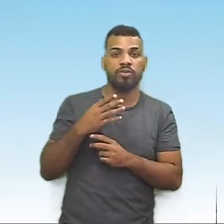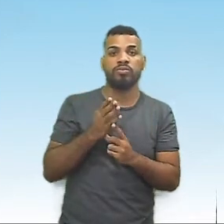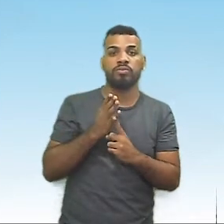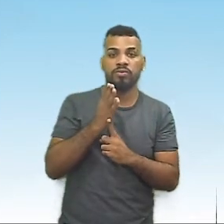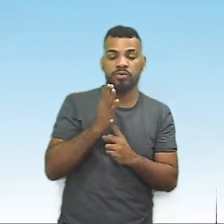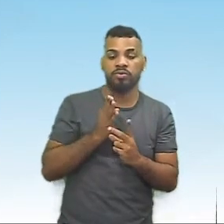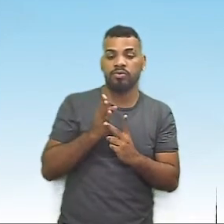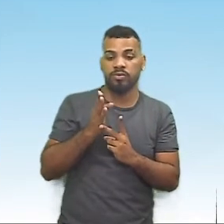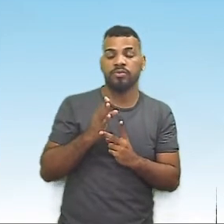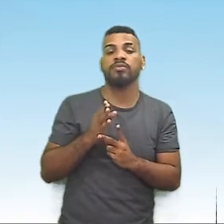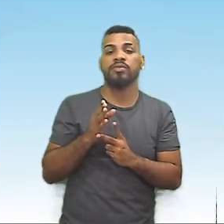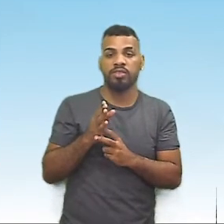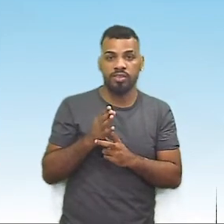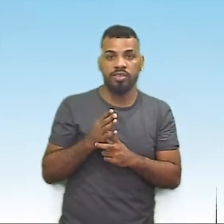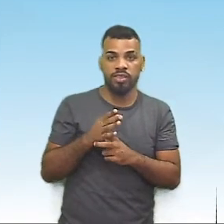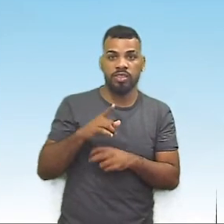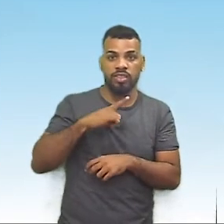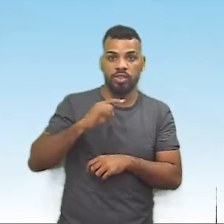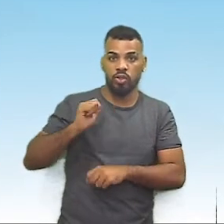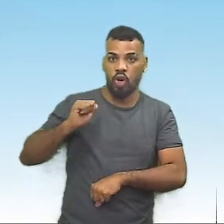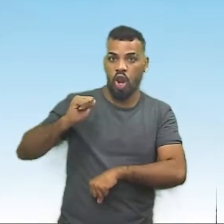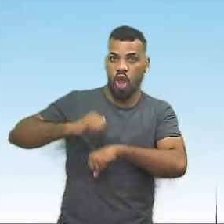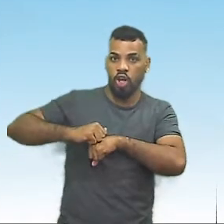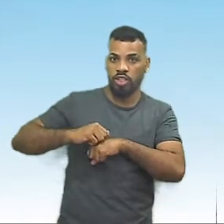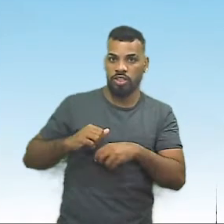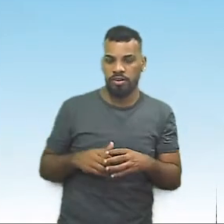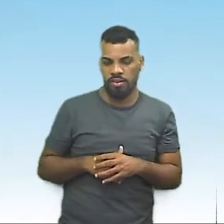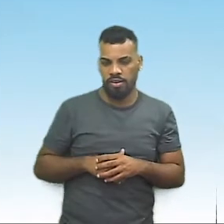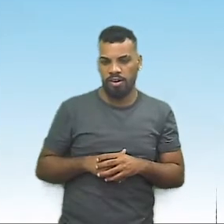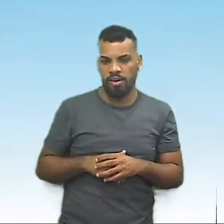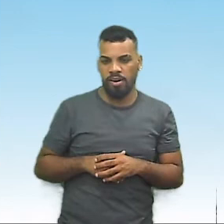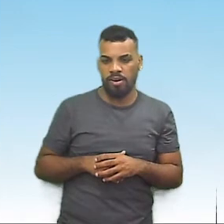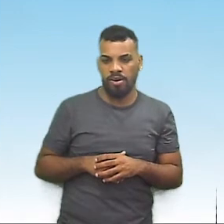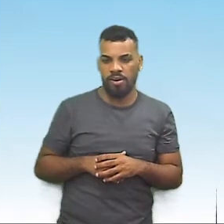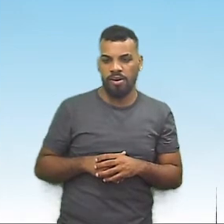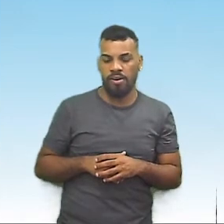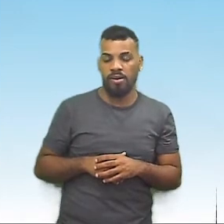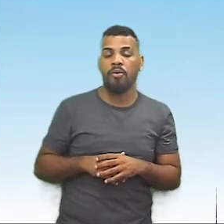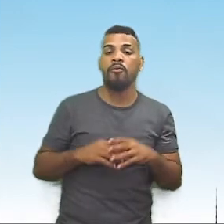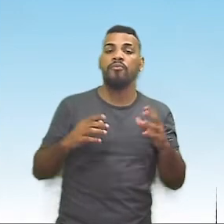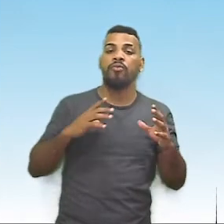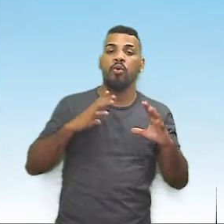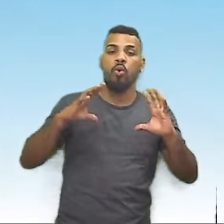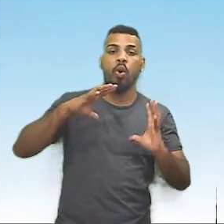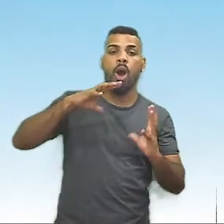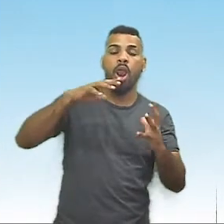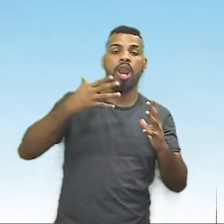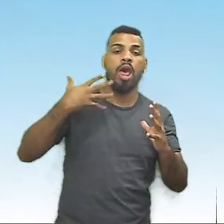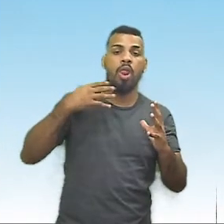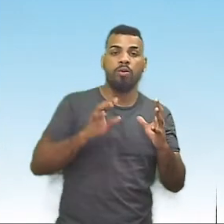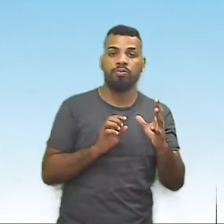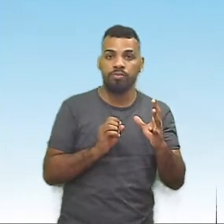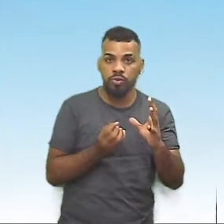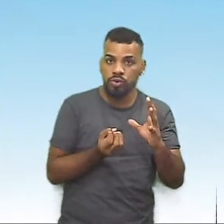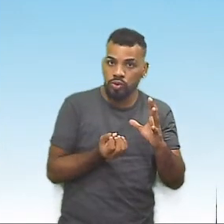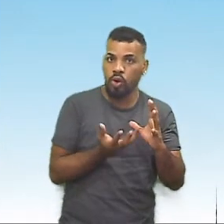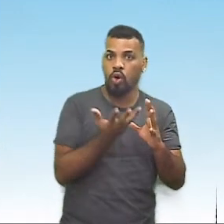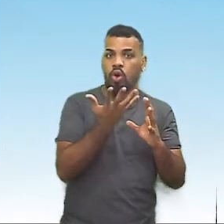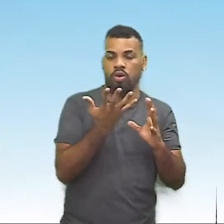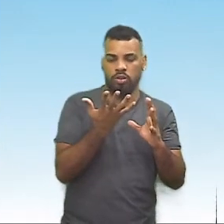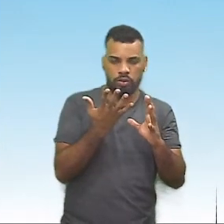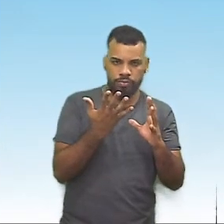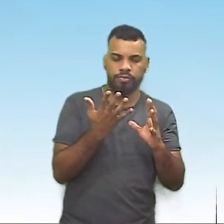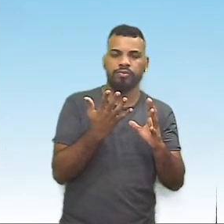condutividade térmica de rochas. Ou seja, uma anomalia do fluxo do calor na crosta, que pode